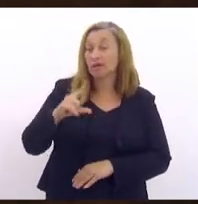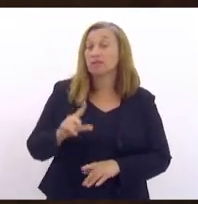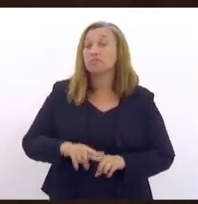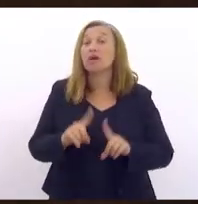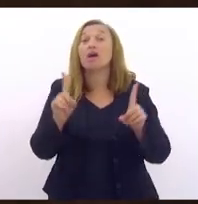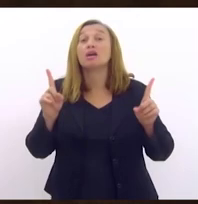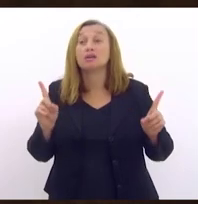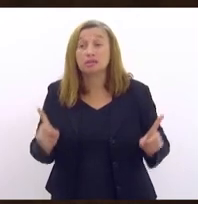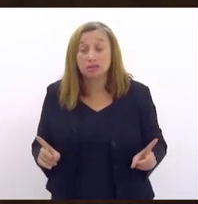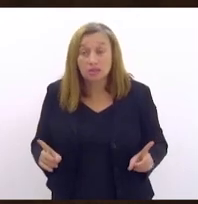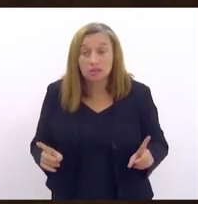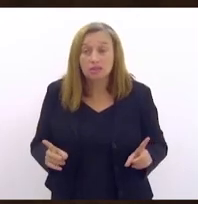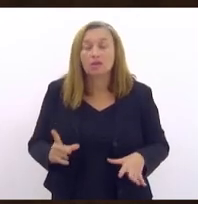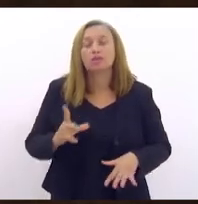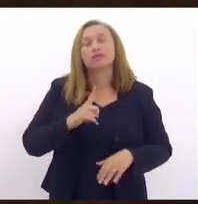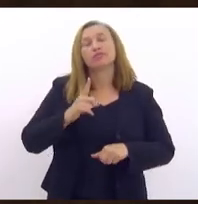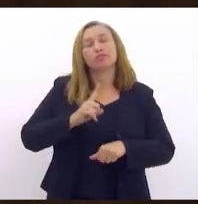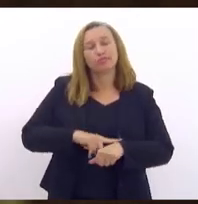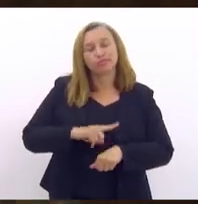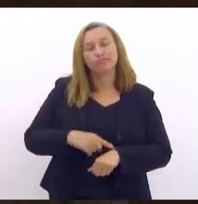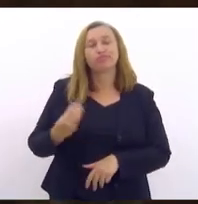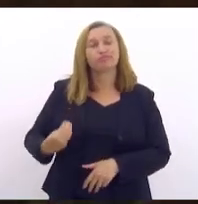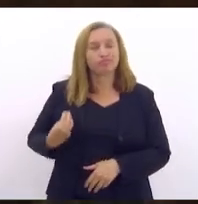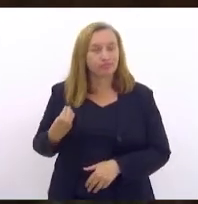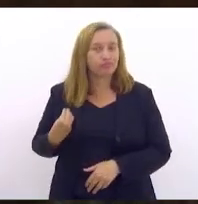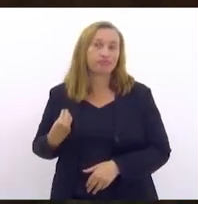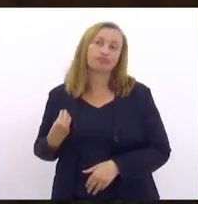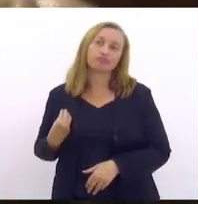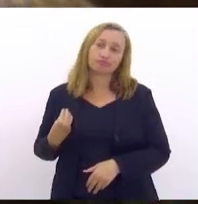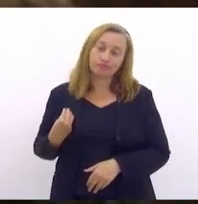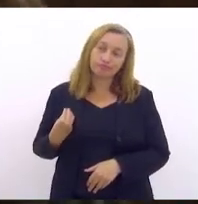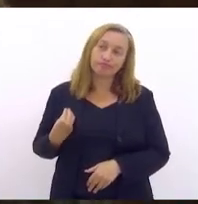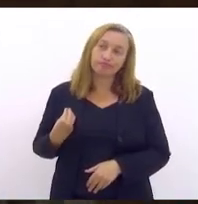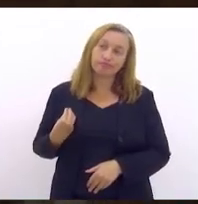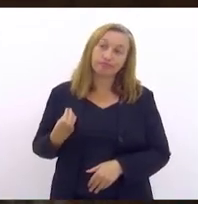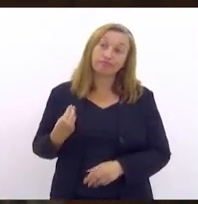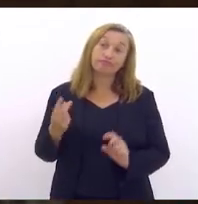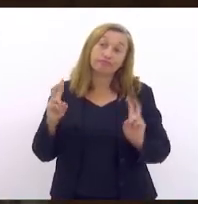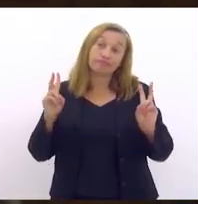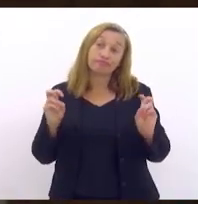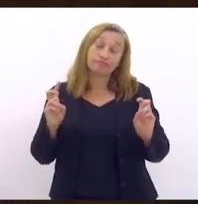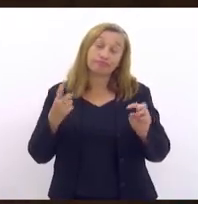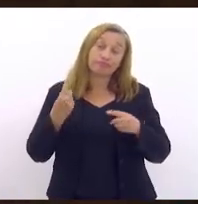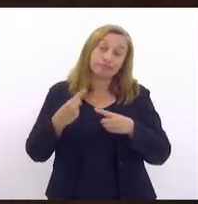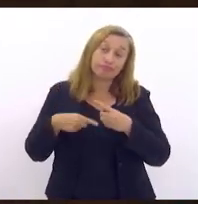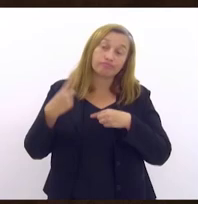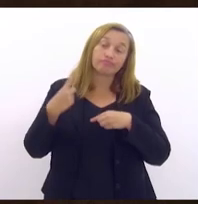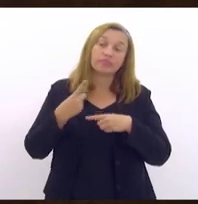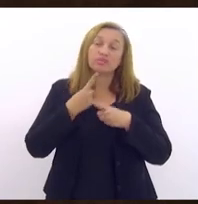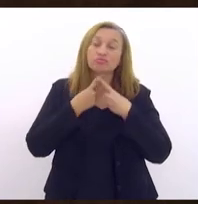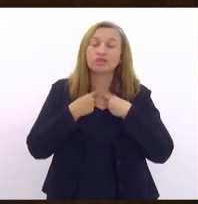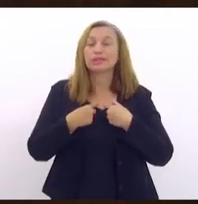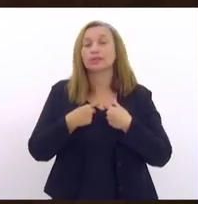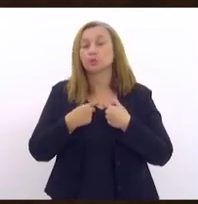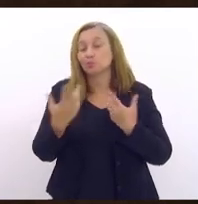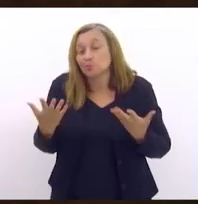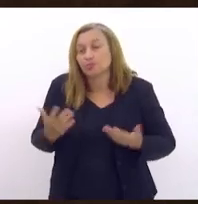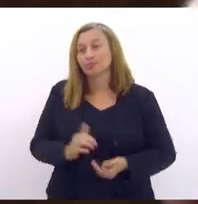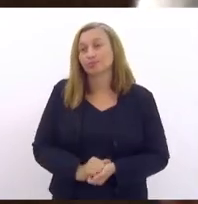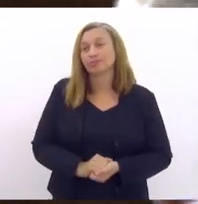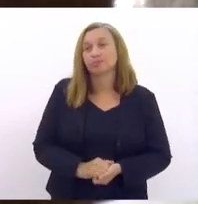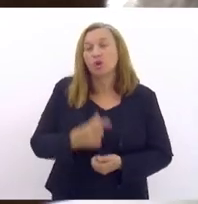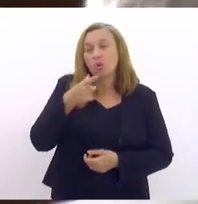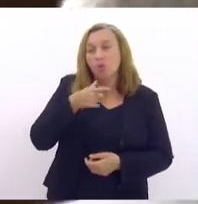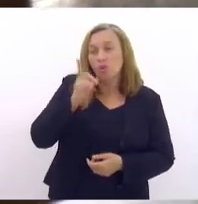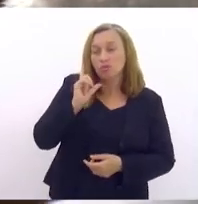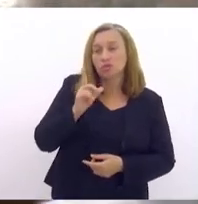Mas tem momentos na vida que as questões superam o nosso desejo. E ontem